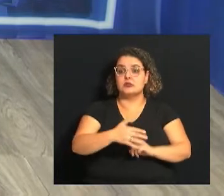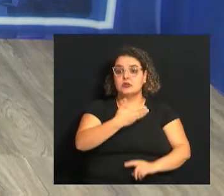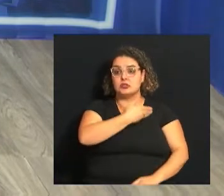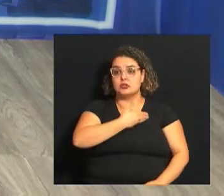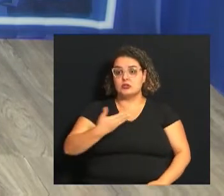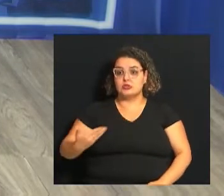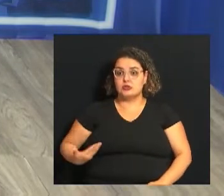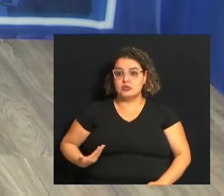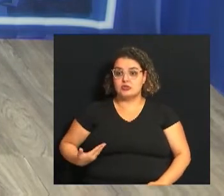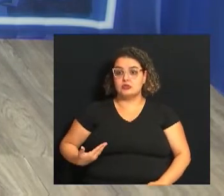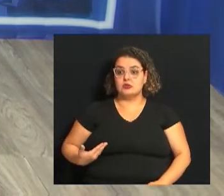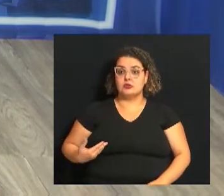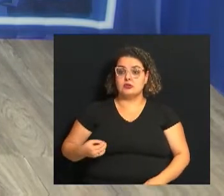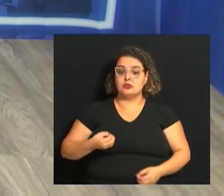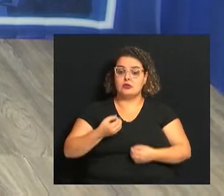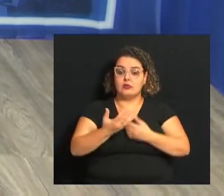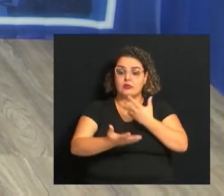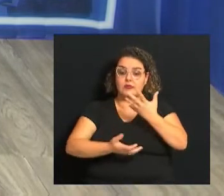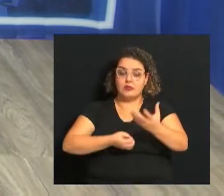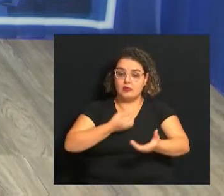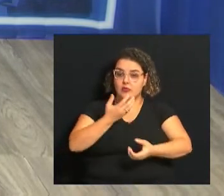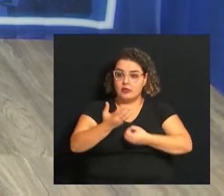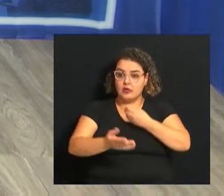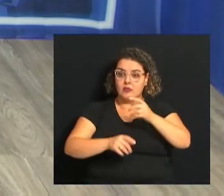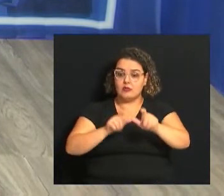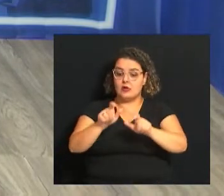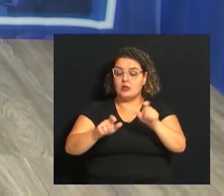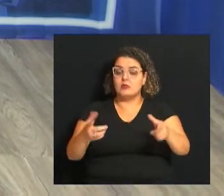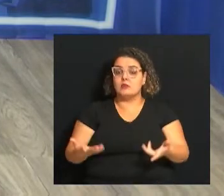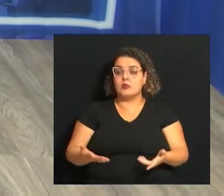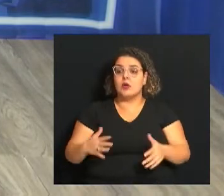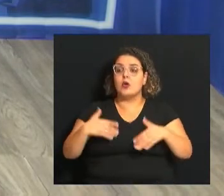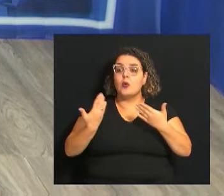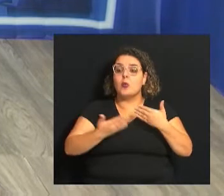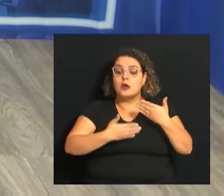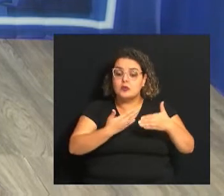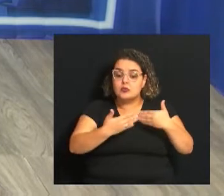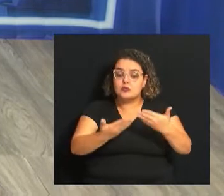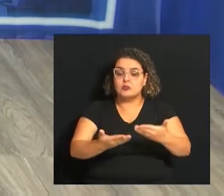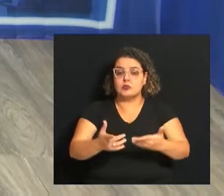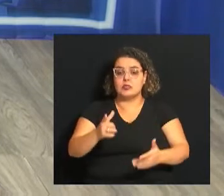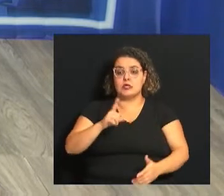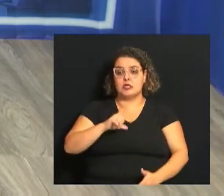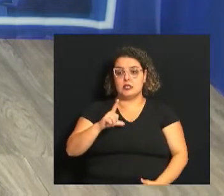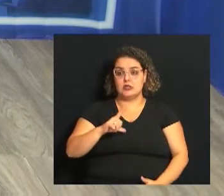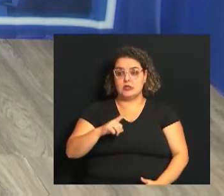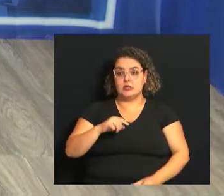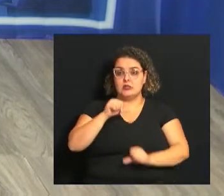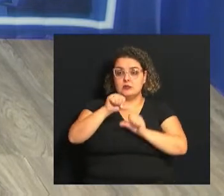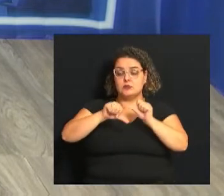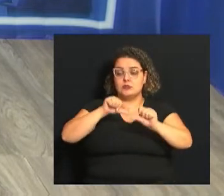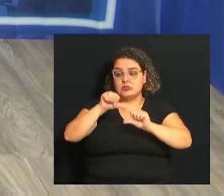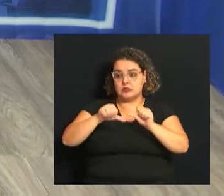e eles vão informando a população. Quais são os próximos passos para nós termos essas mudanças?